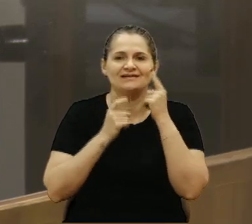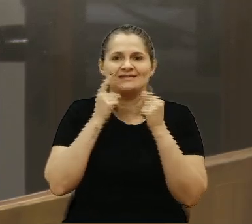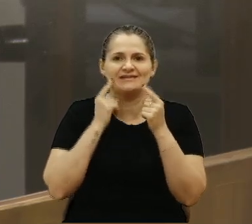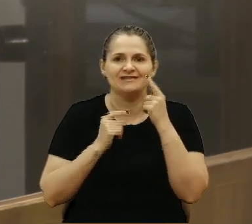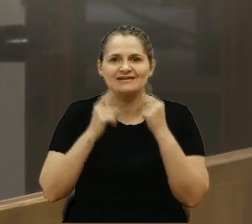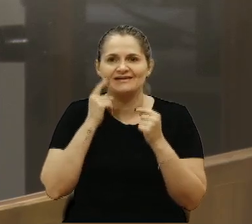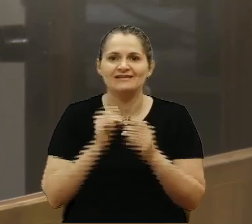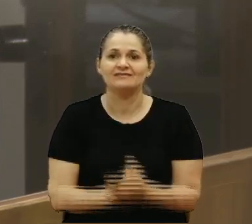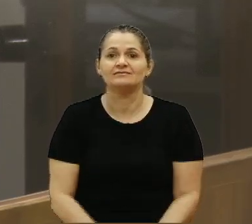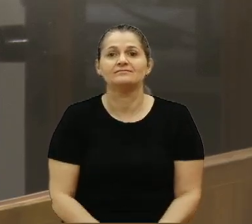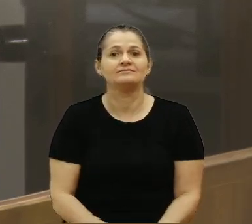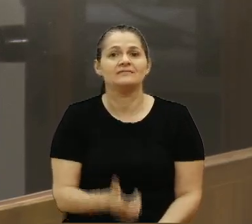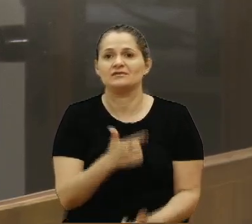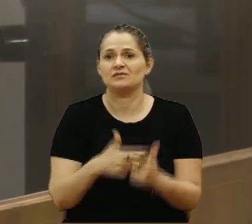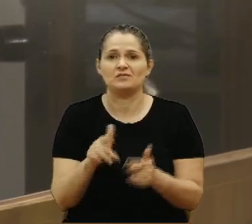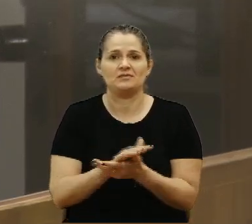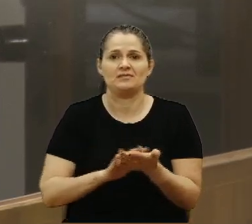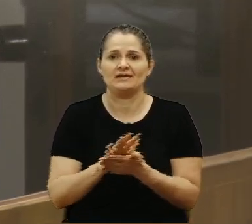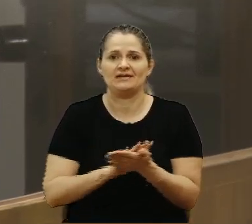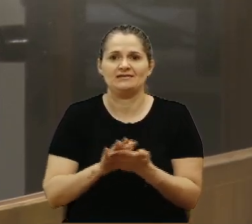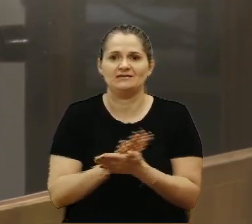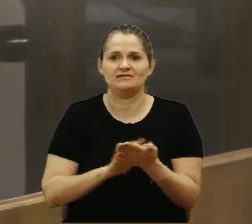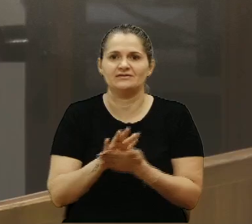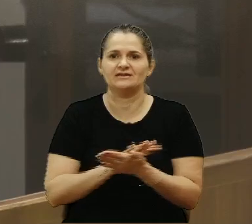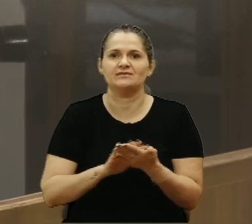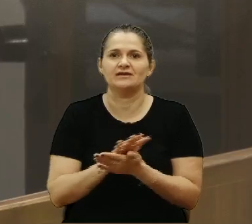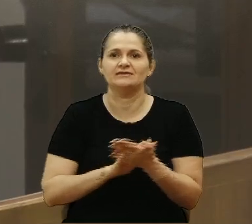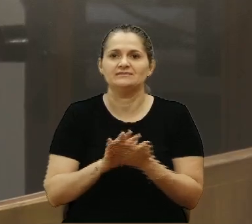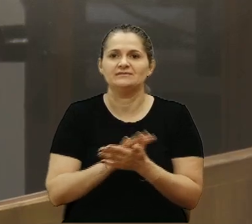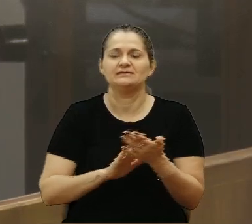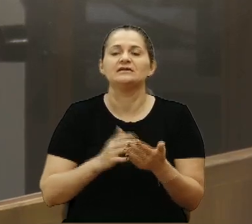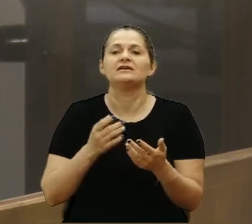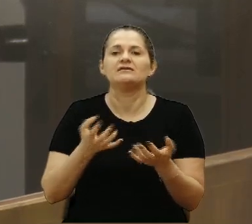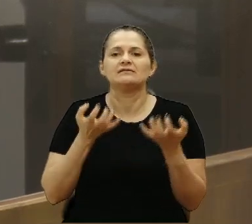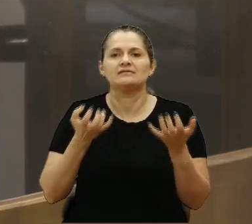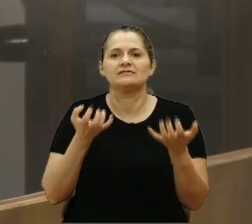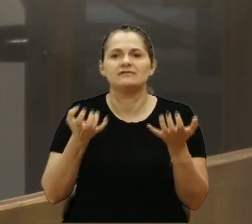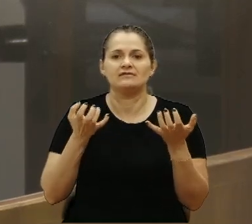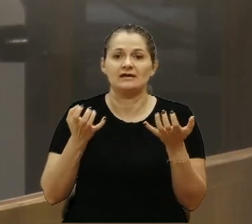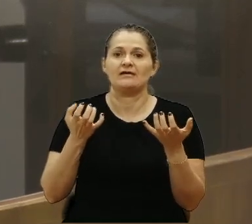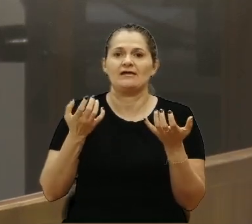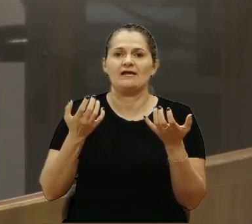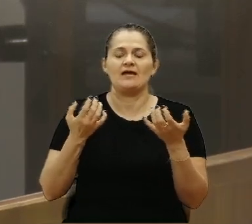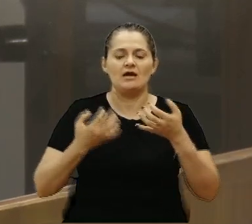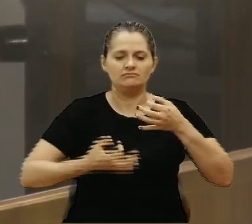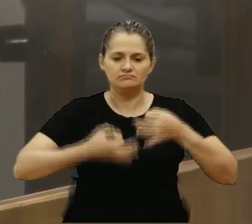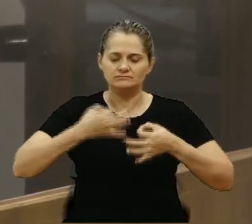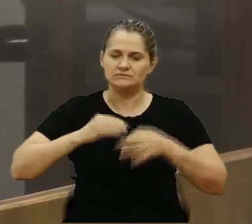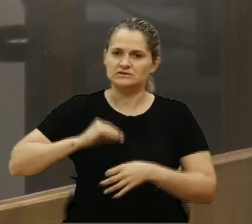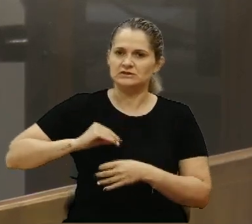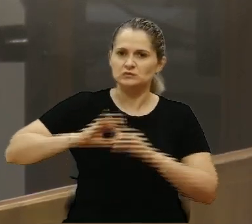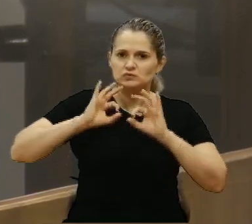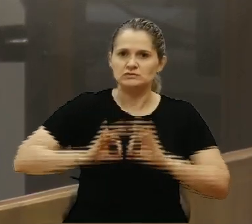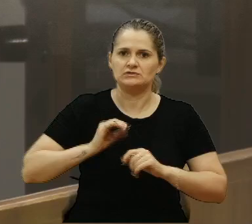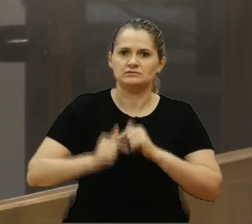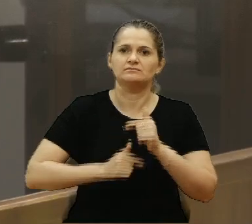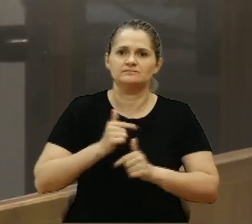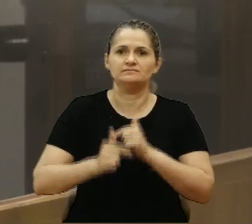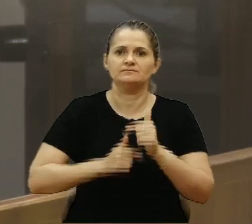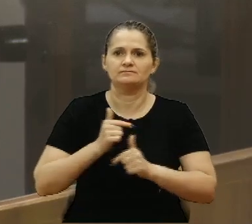Eu não tenho problema com isso. Nós queremos dignidade e salário no final do